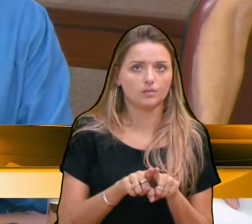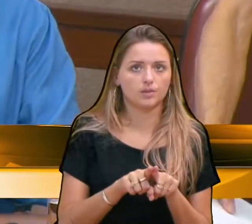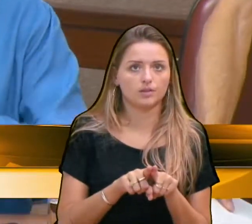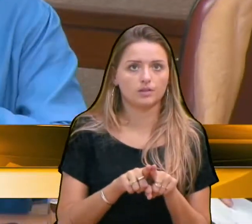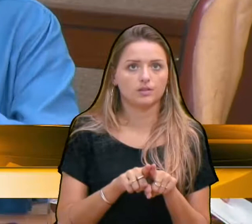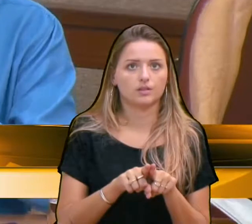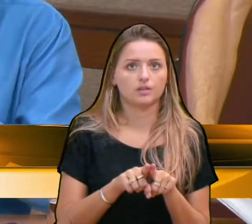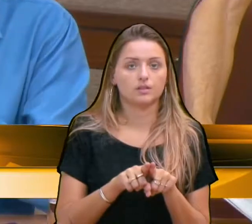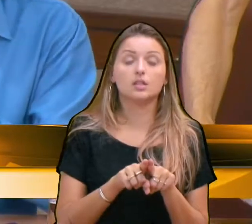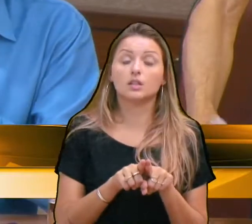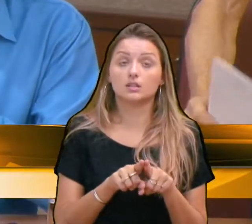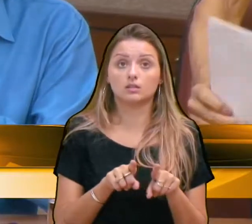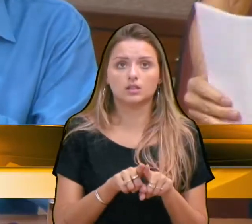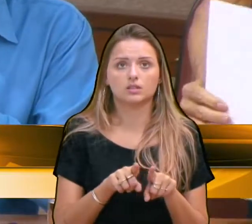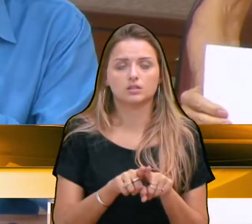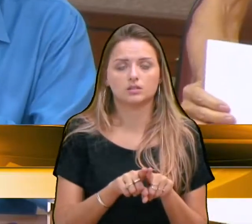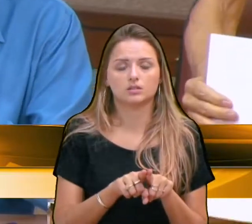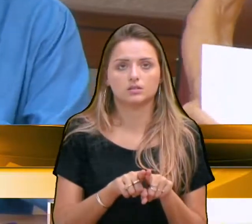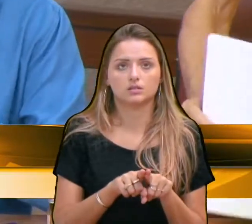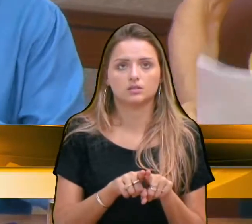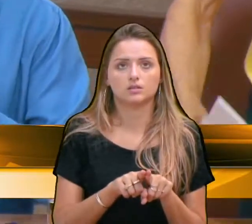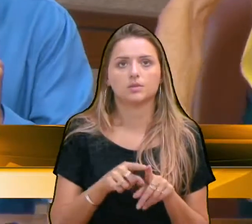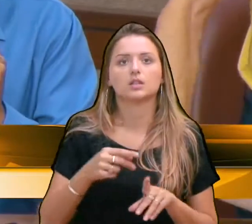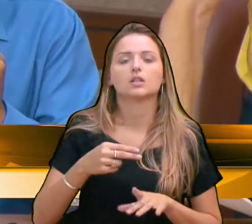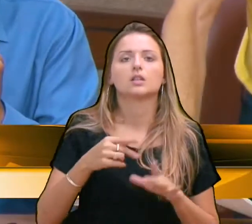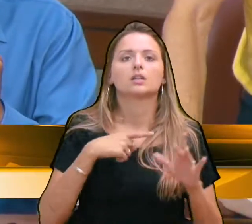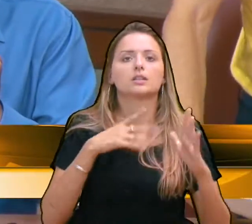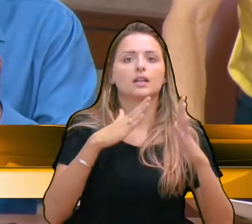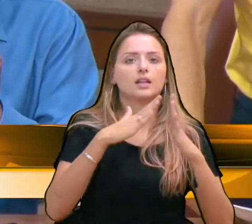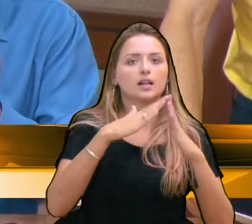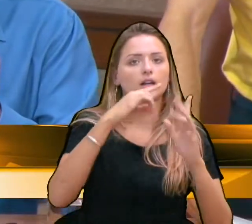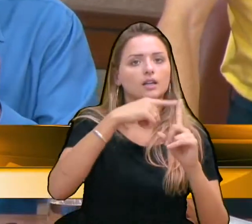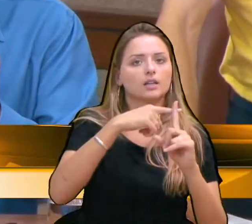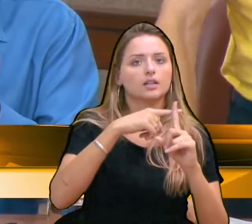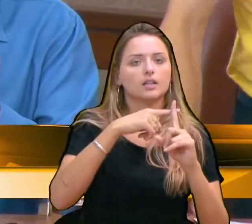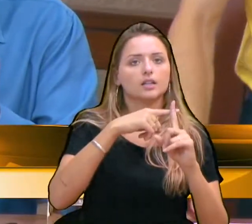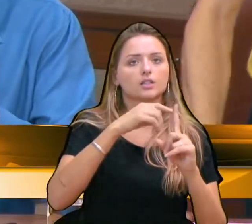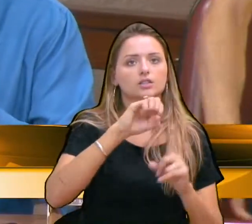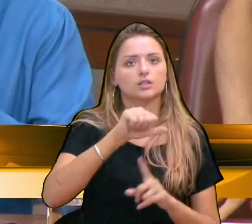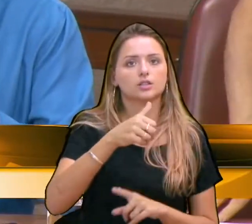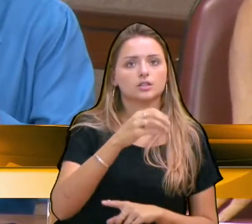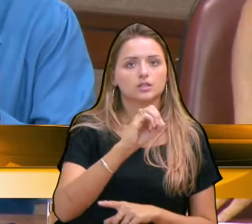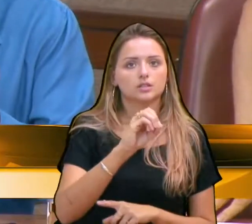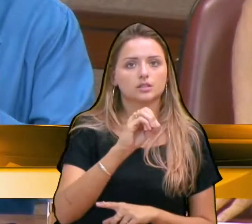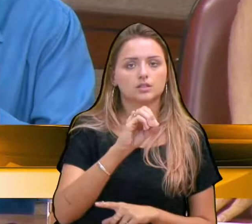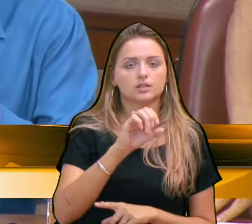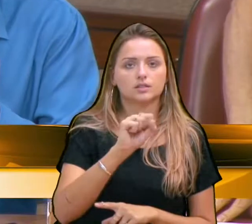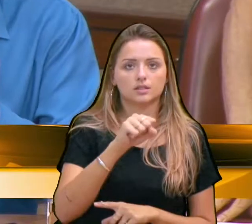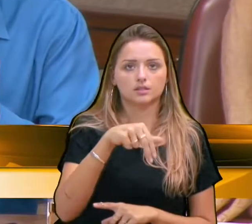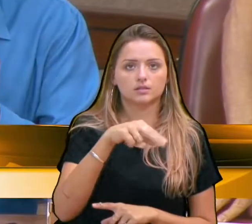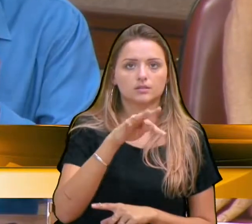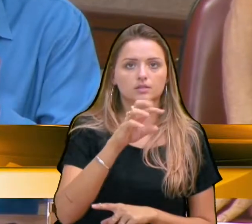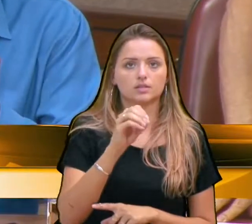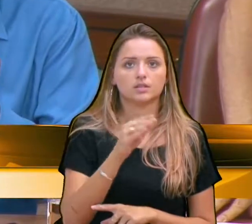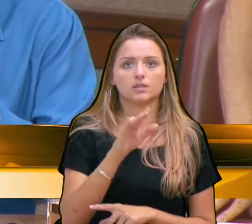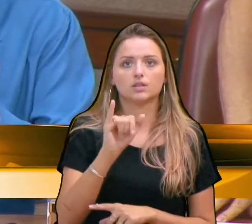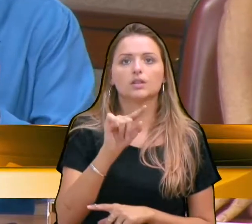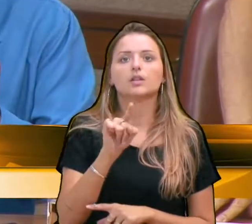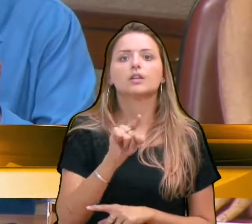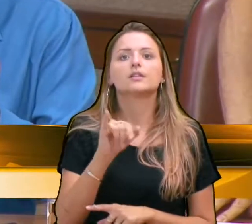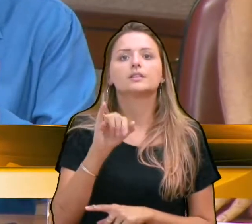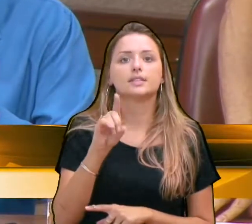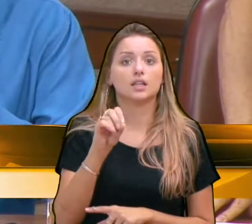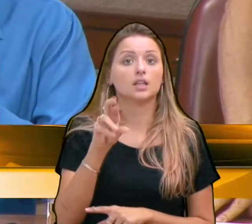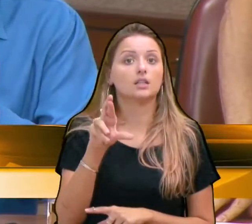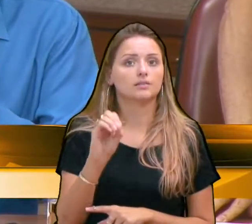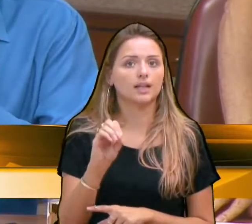Nós pedimos também para que nós temos a capela São Isidoro, que é a padroeira do agricultor, que seja feita até